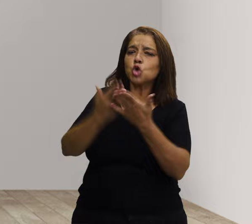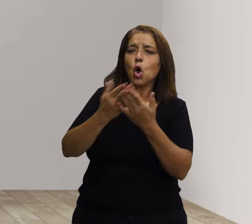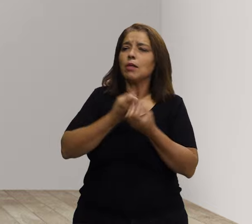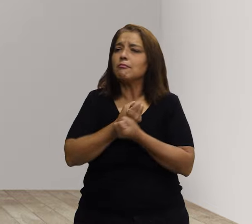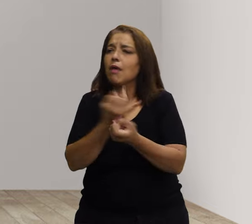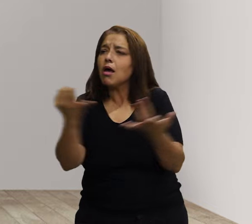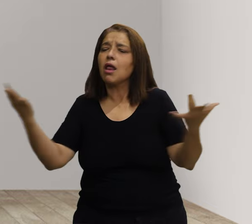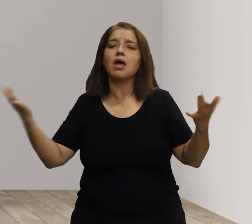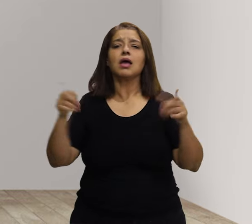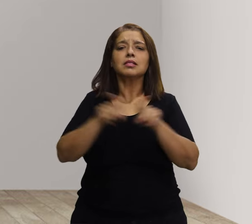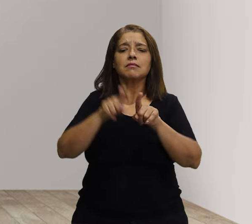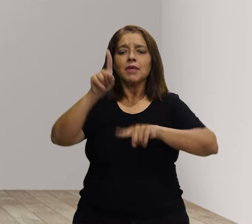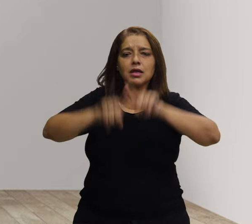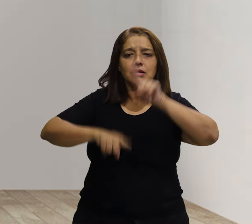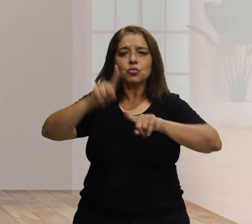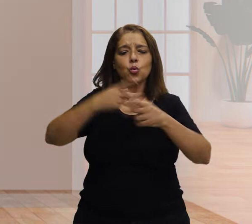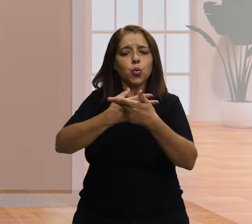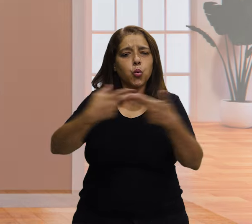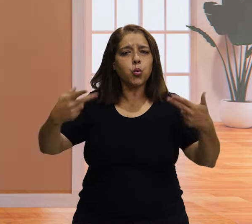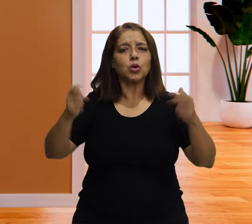e materiais pedagógicos.